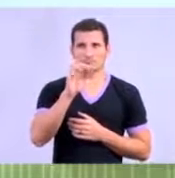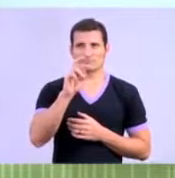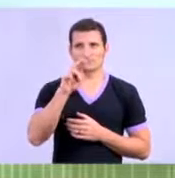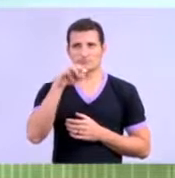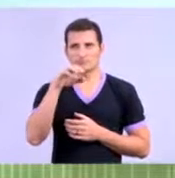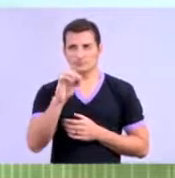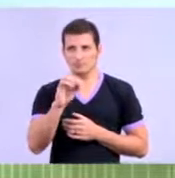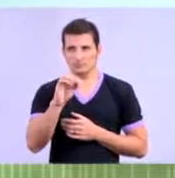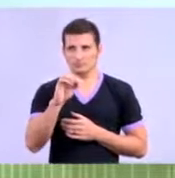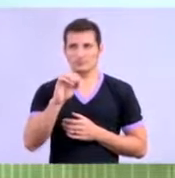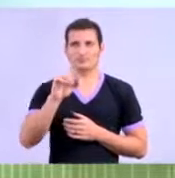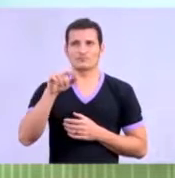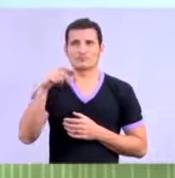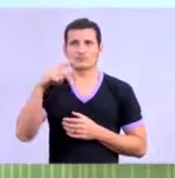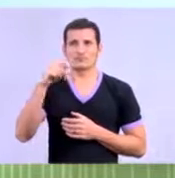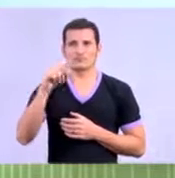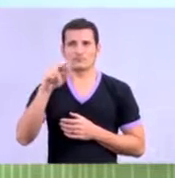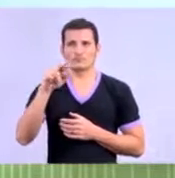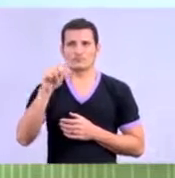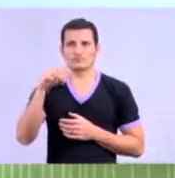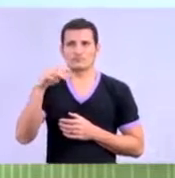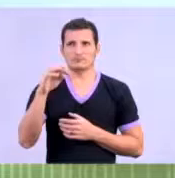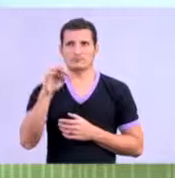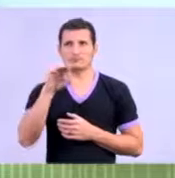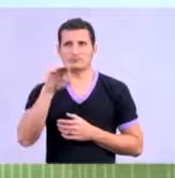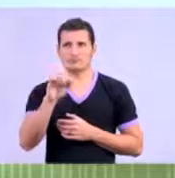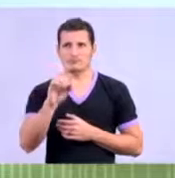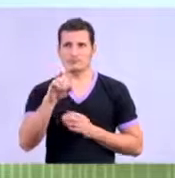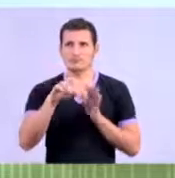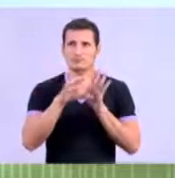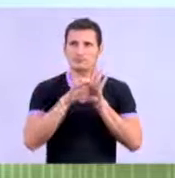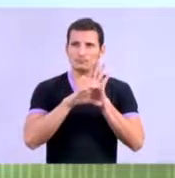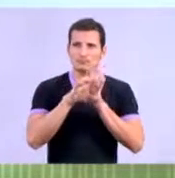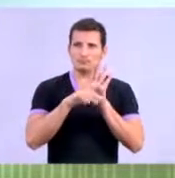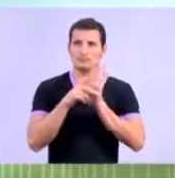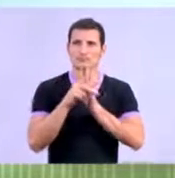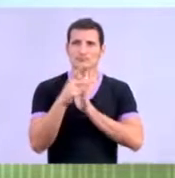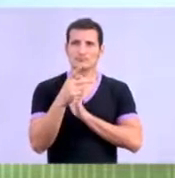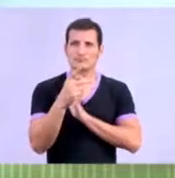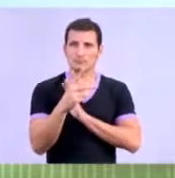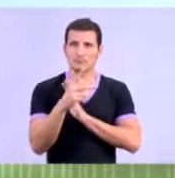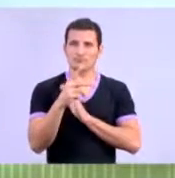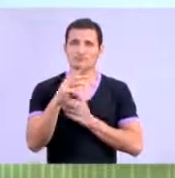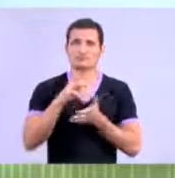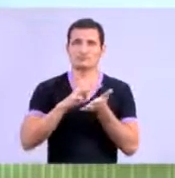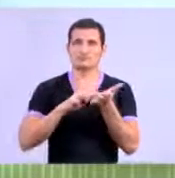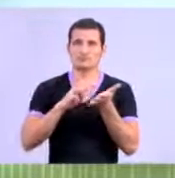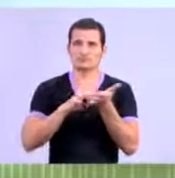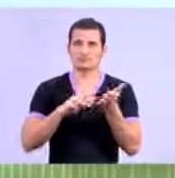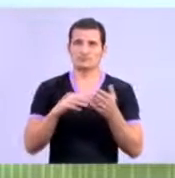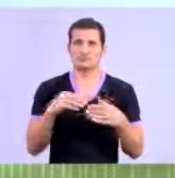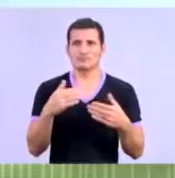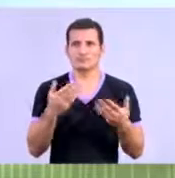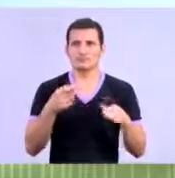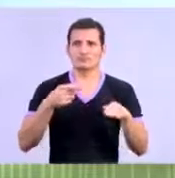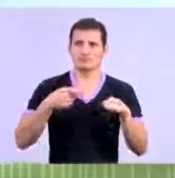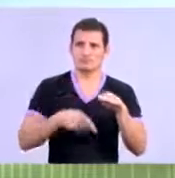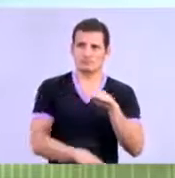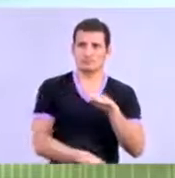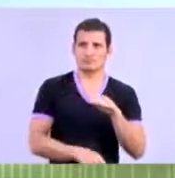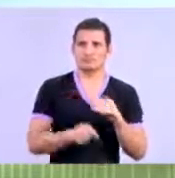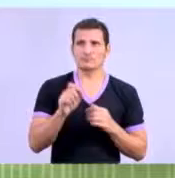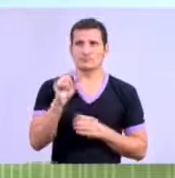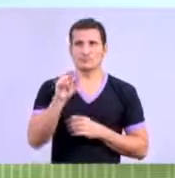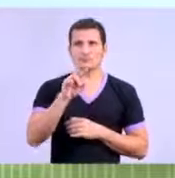parâmetro. O retorno e o parâmetro é um conceito inerente aos métodos. Então a gente vai aprofundar o que é efetivamente